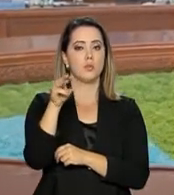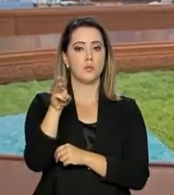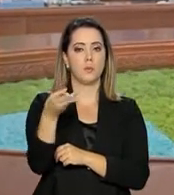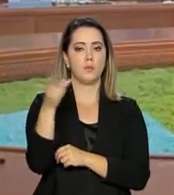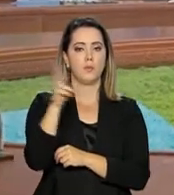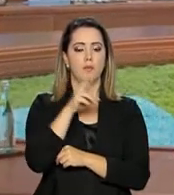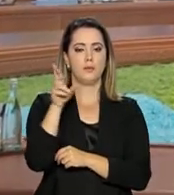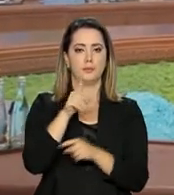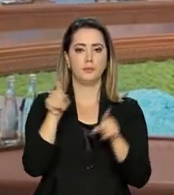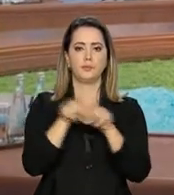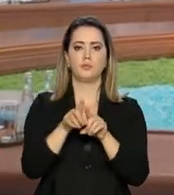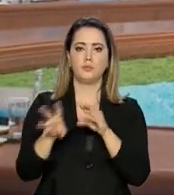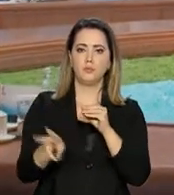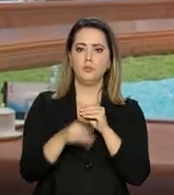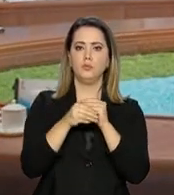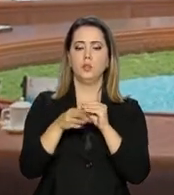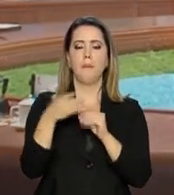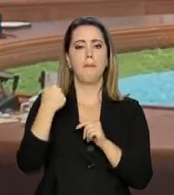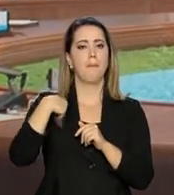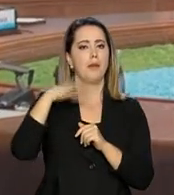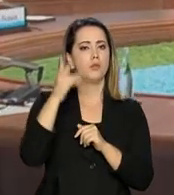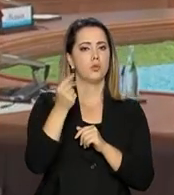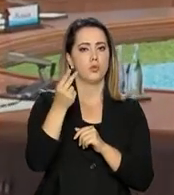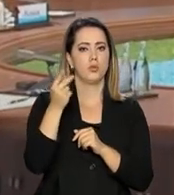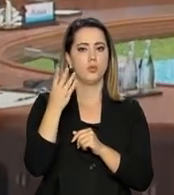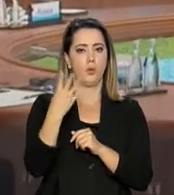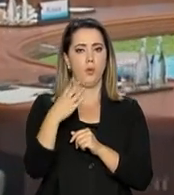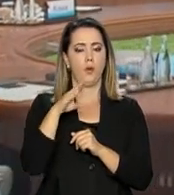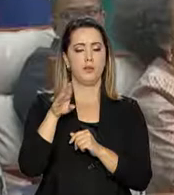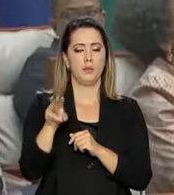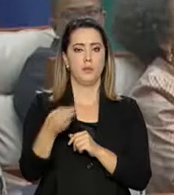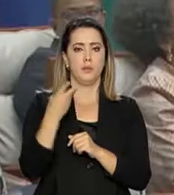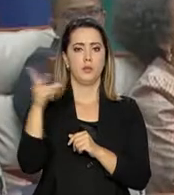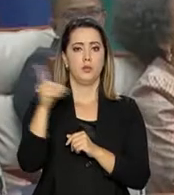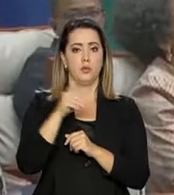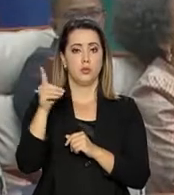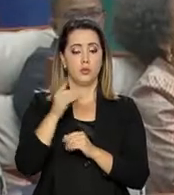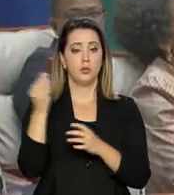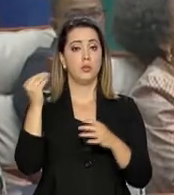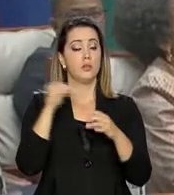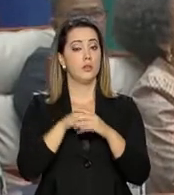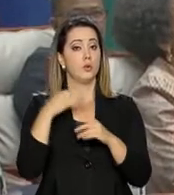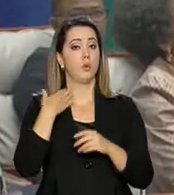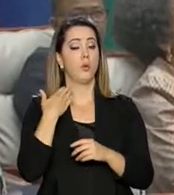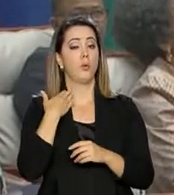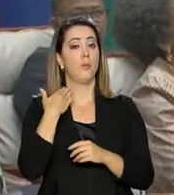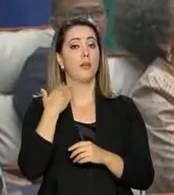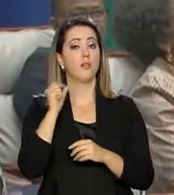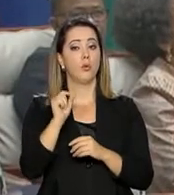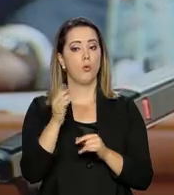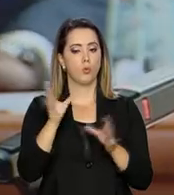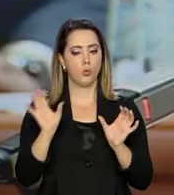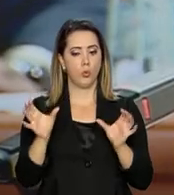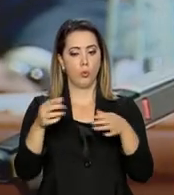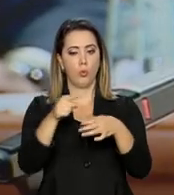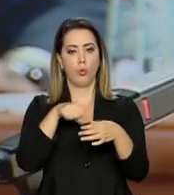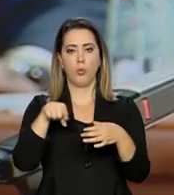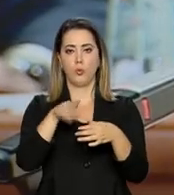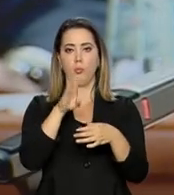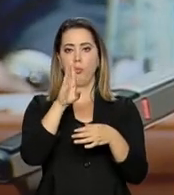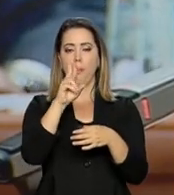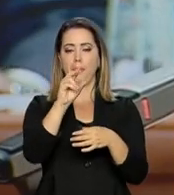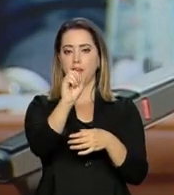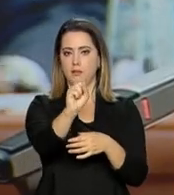de um pacote extra de 4 milhões de dólares para as operações do banco de desenvolvimento do bloco sobre o